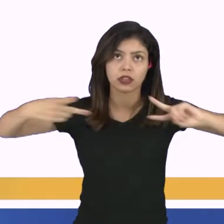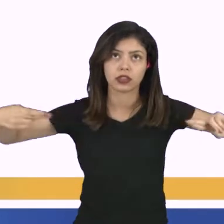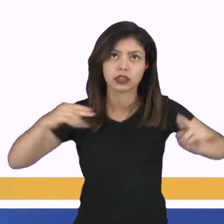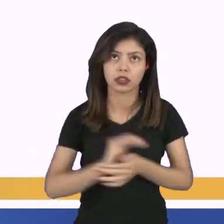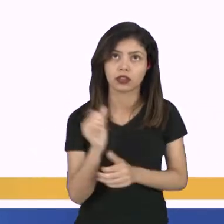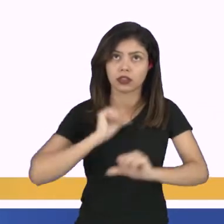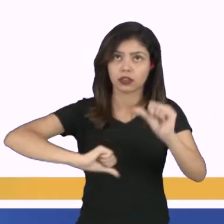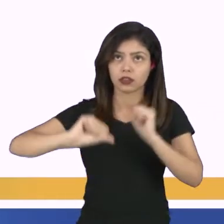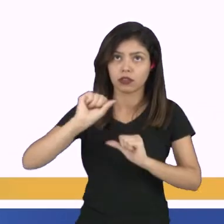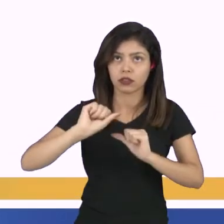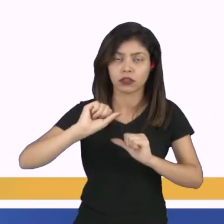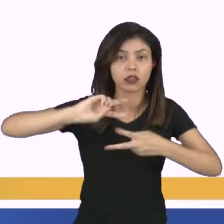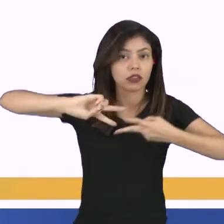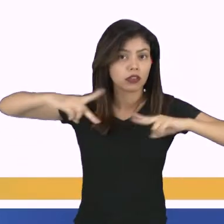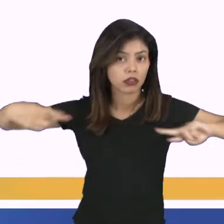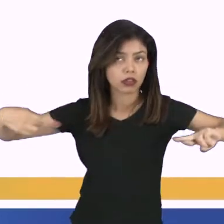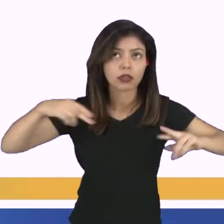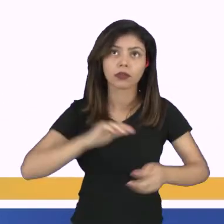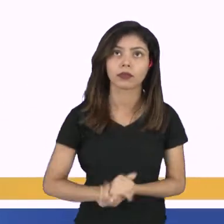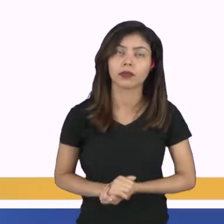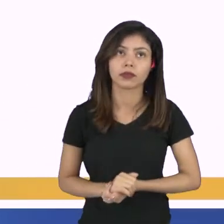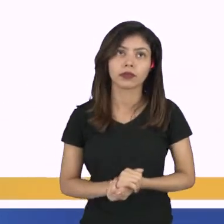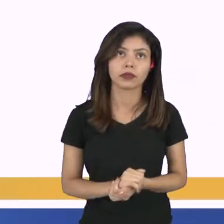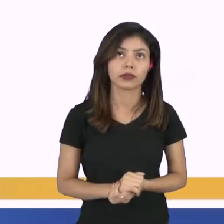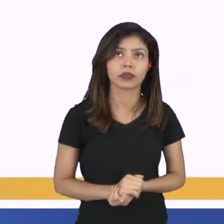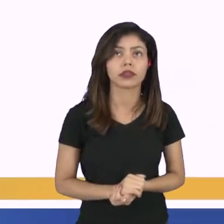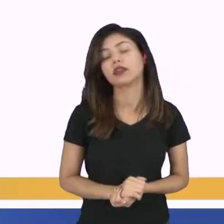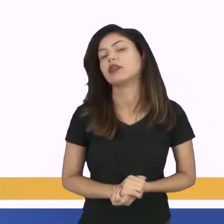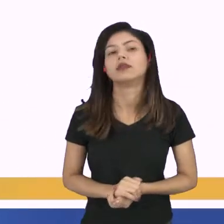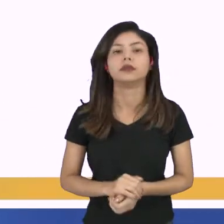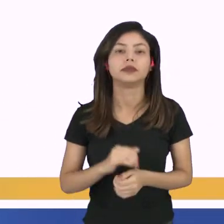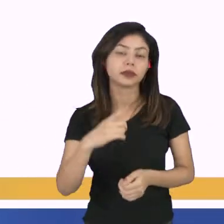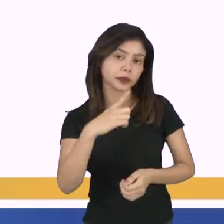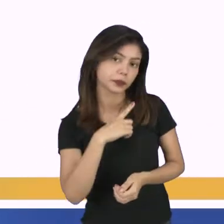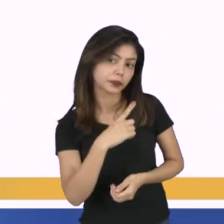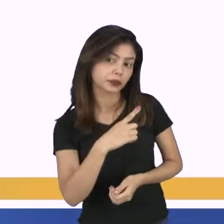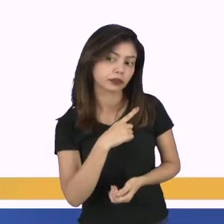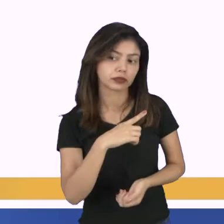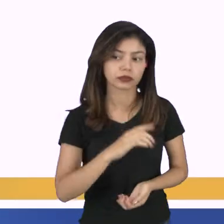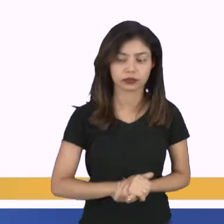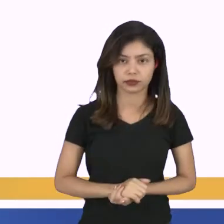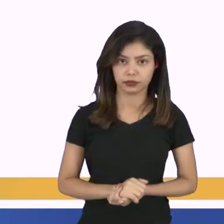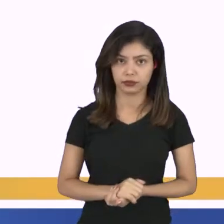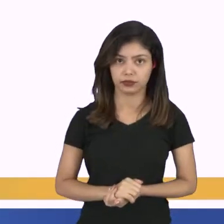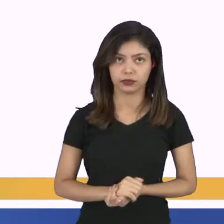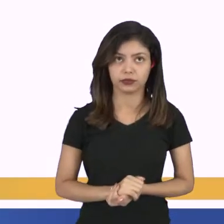com alteração do código genético, o DNA. Ou seja, eu tenho